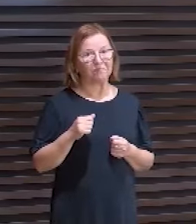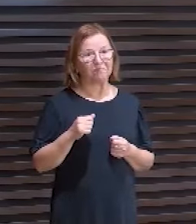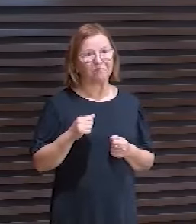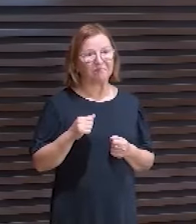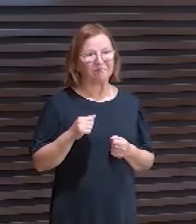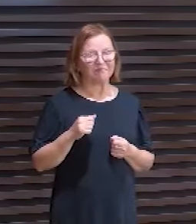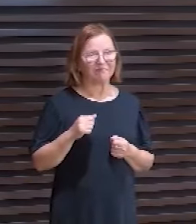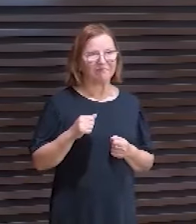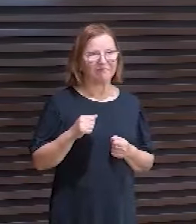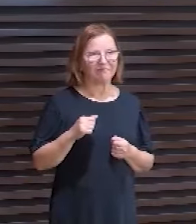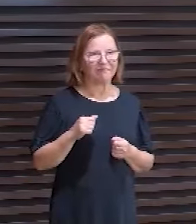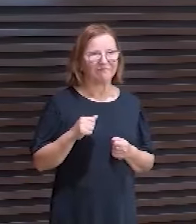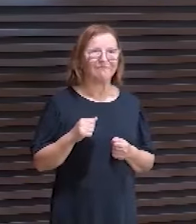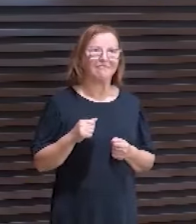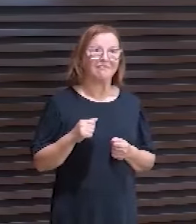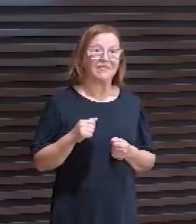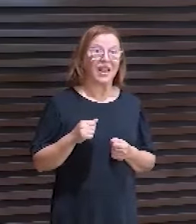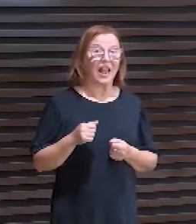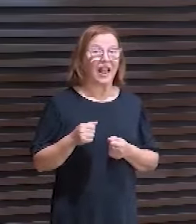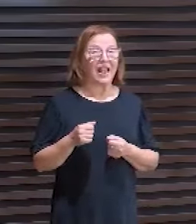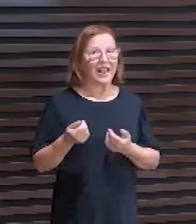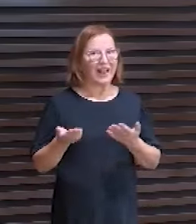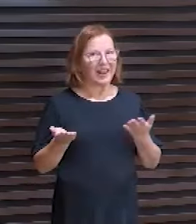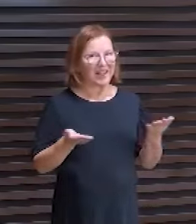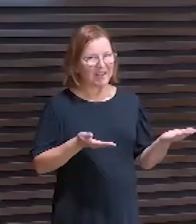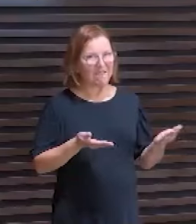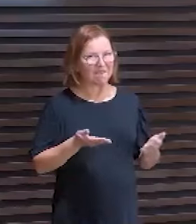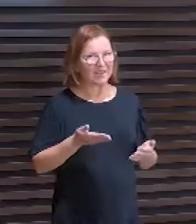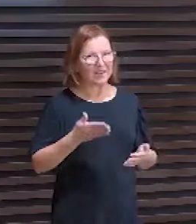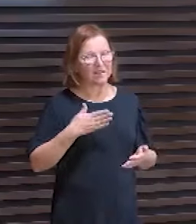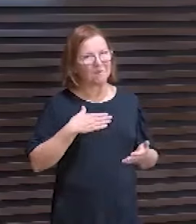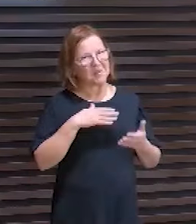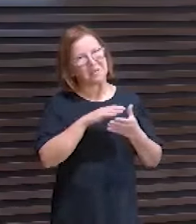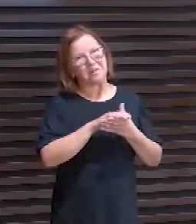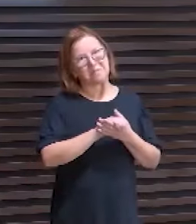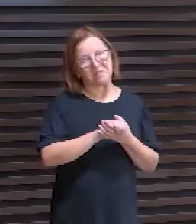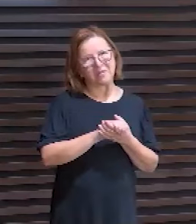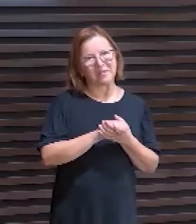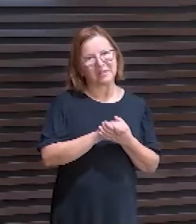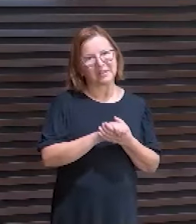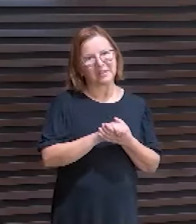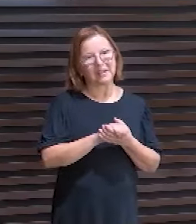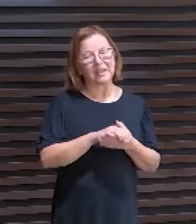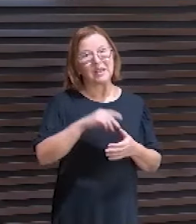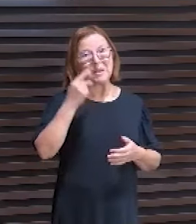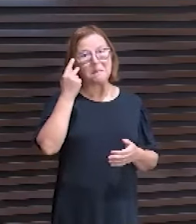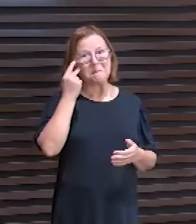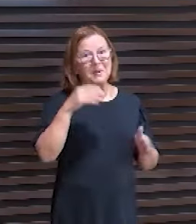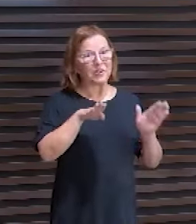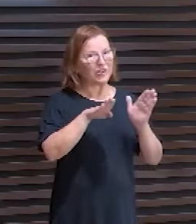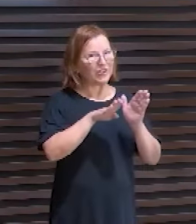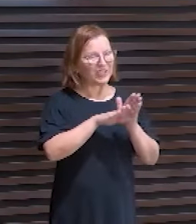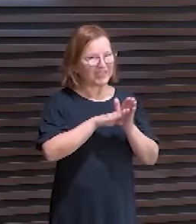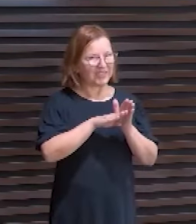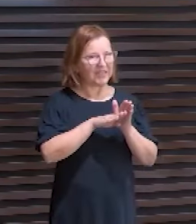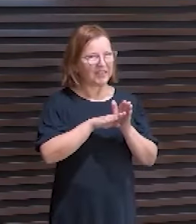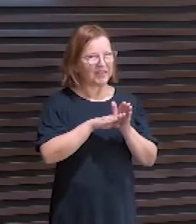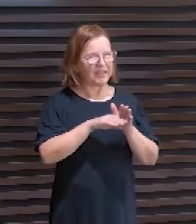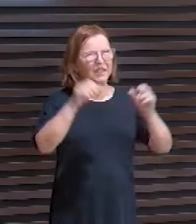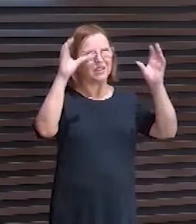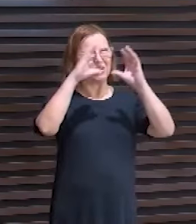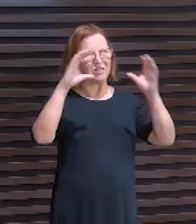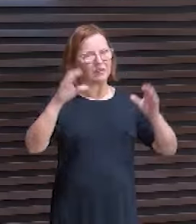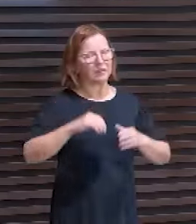e carregar para chegar no céu tudo errado tudo errado